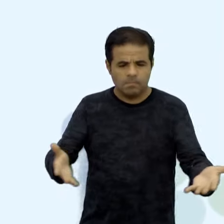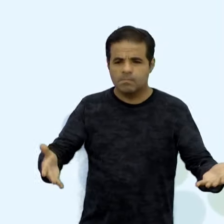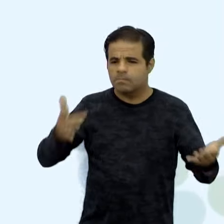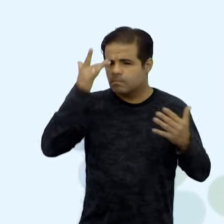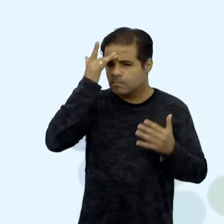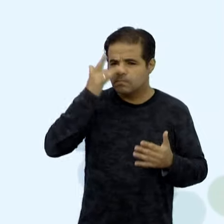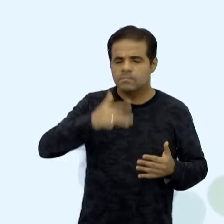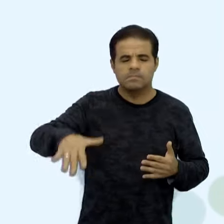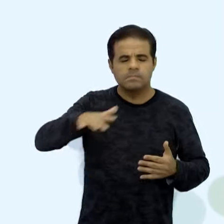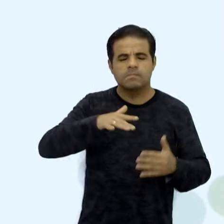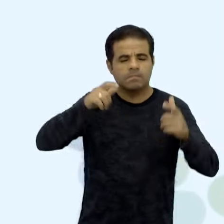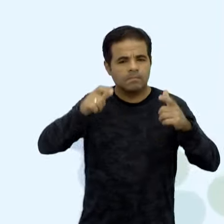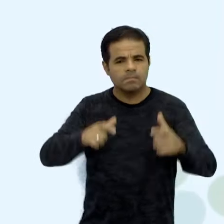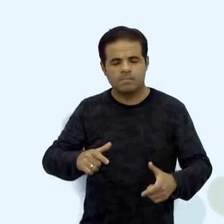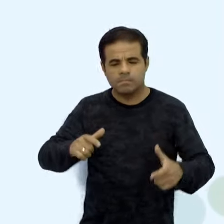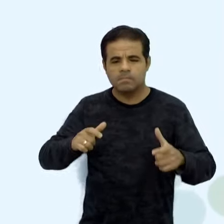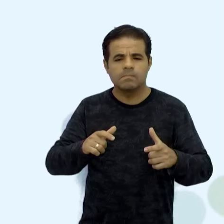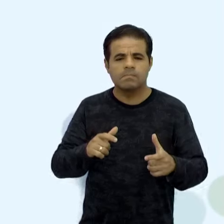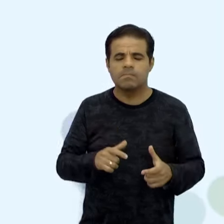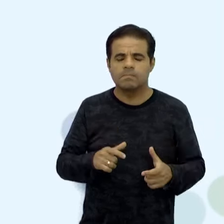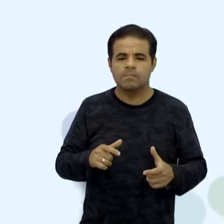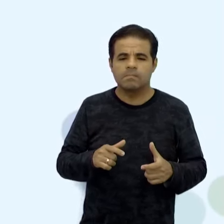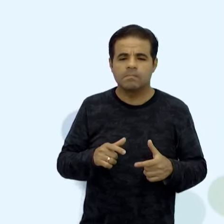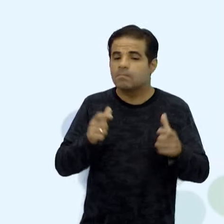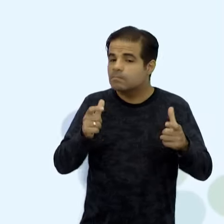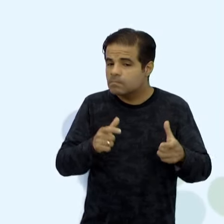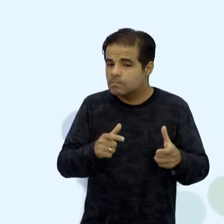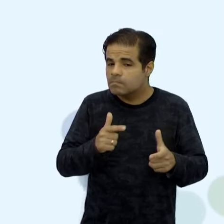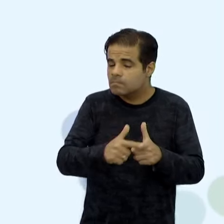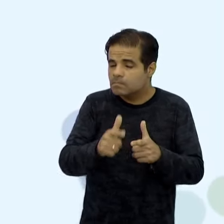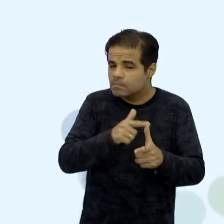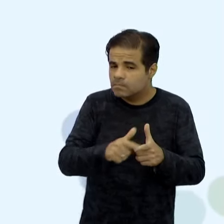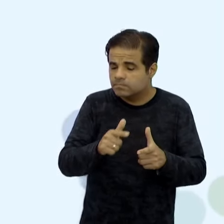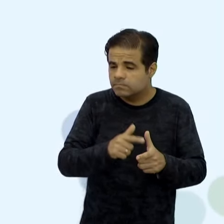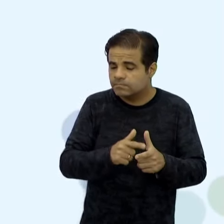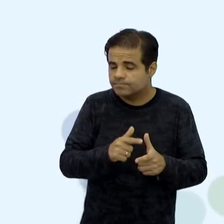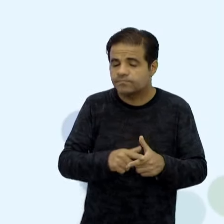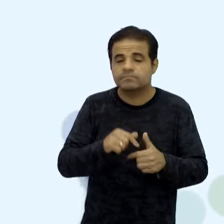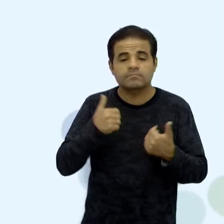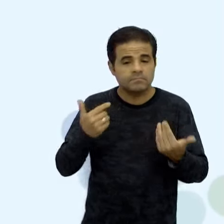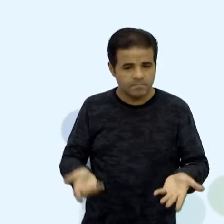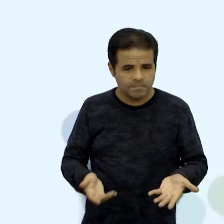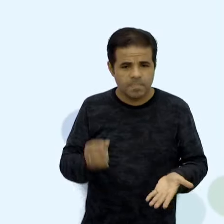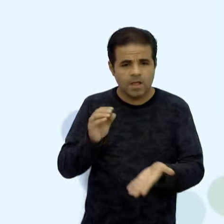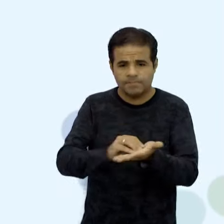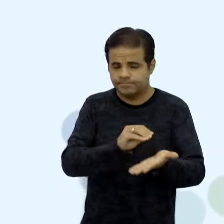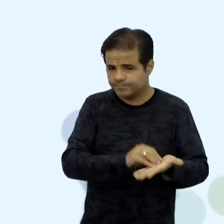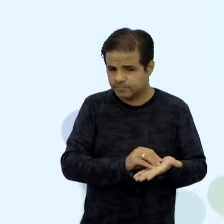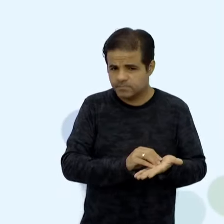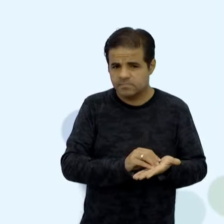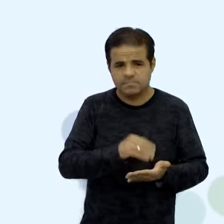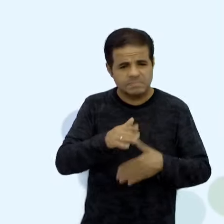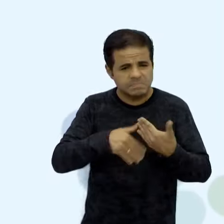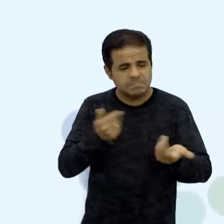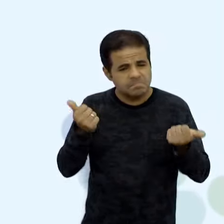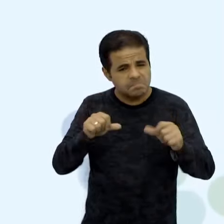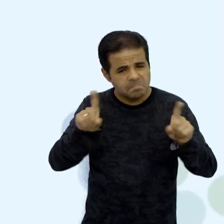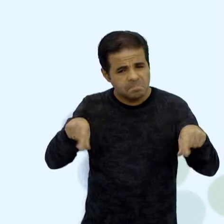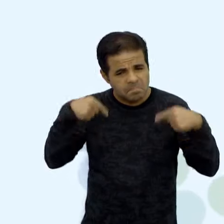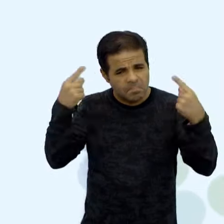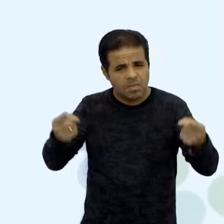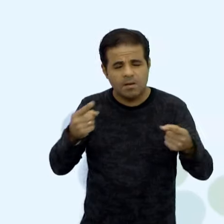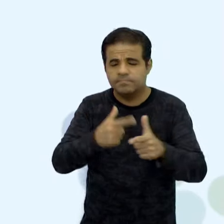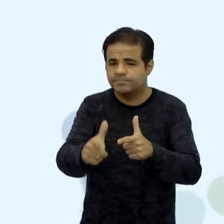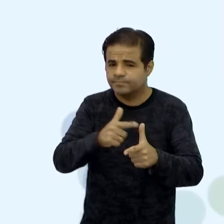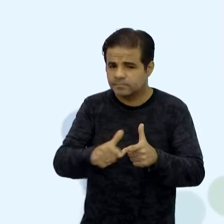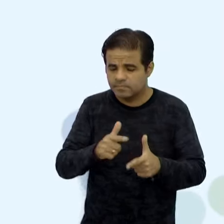os moradores do local, o problema da falta de moradia digna se intensificou aí, e que esse